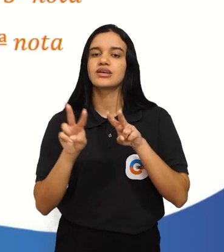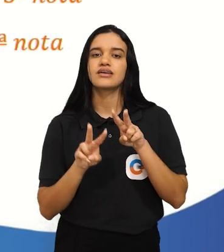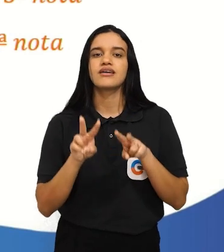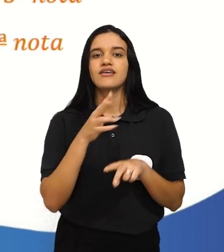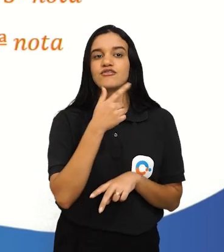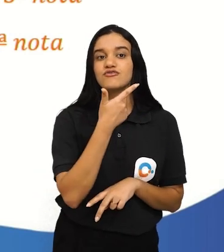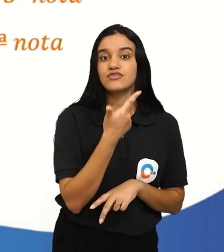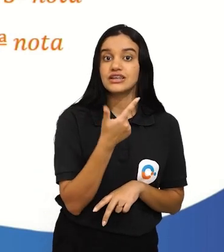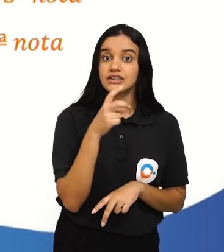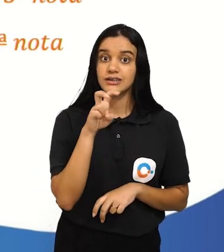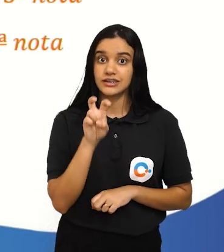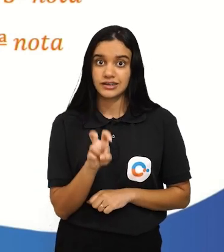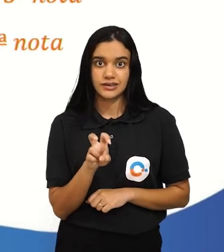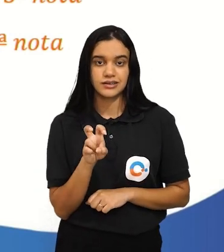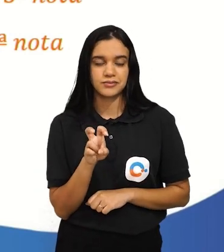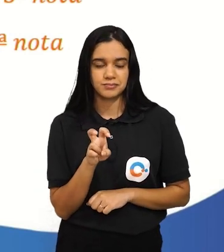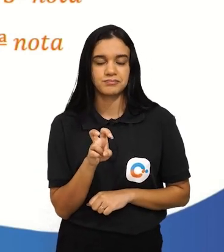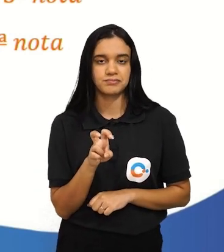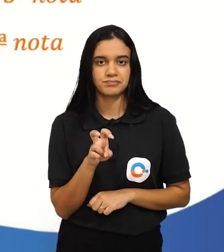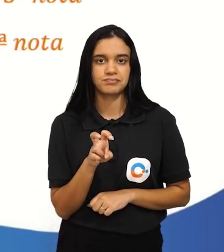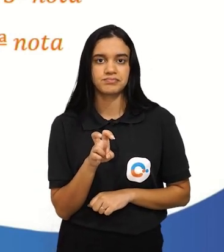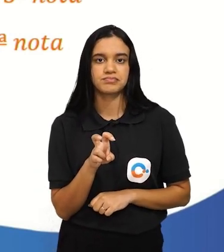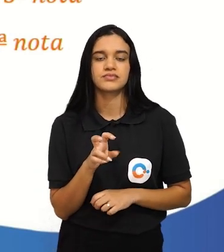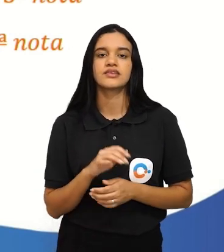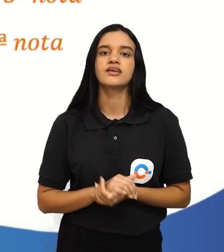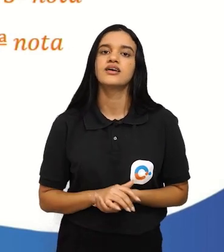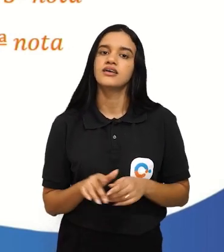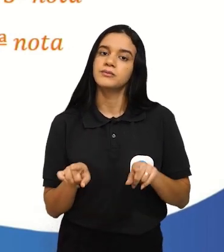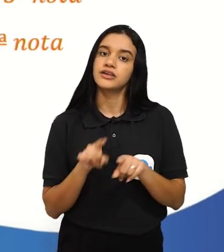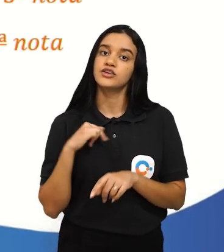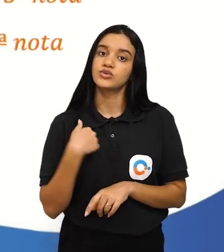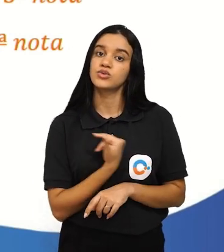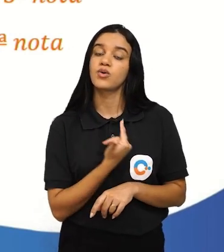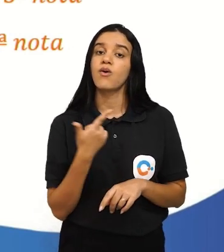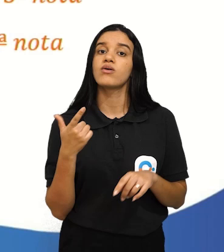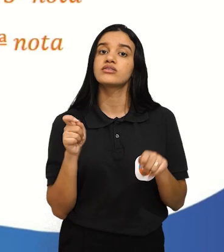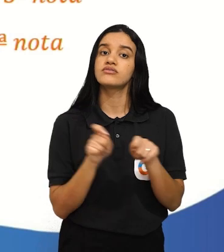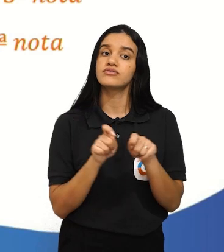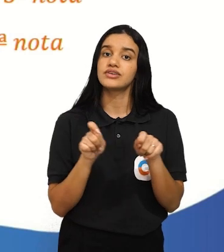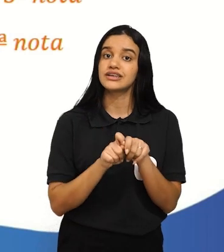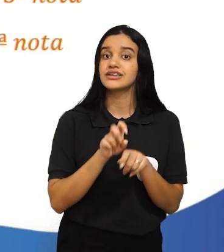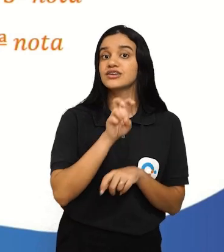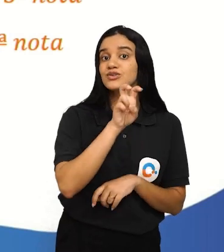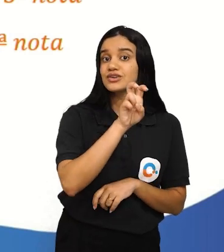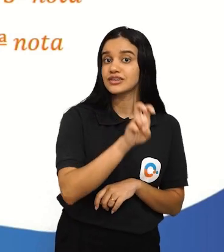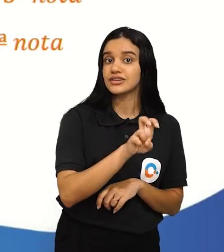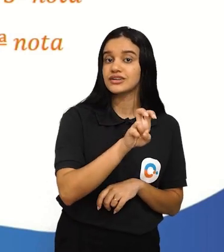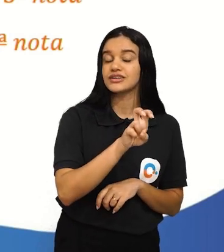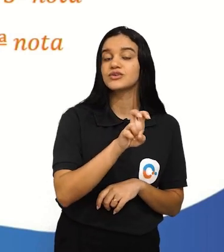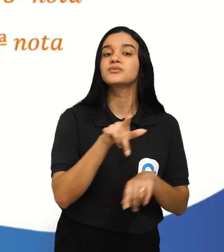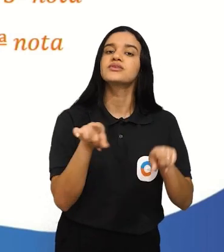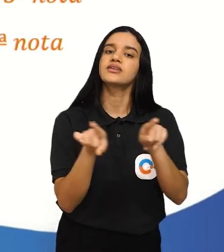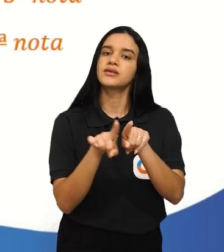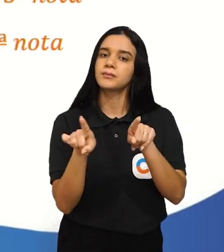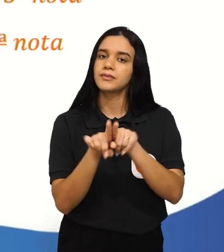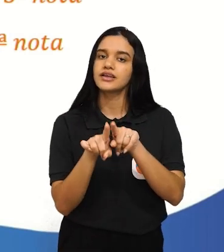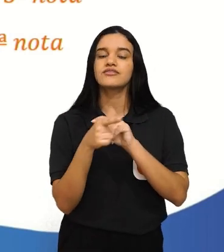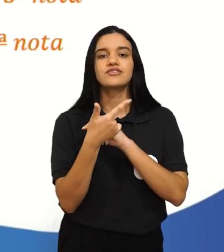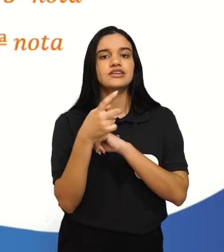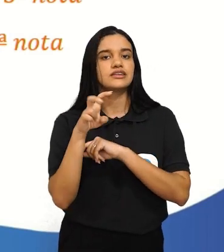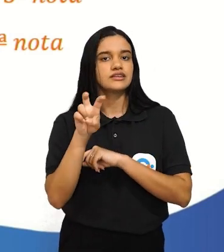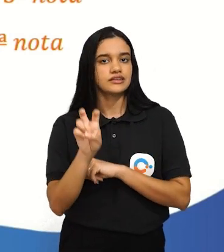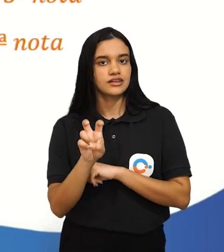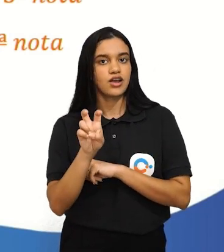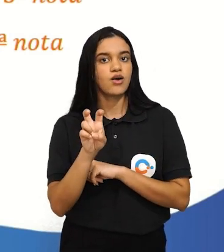vai dar 25 a mesma coisa que a gente fez com o 5 nós vamos fazer com o 25